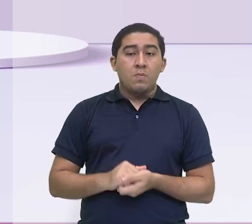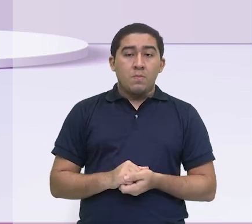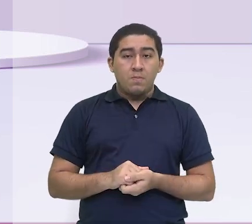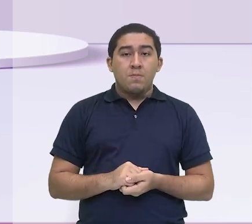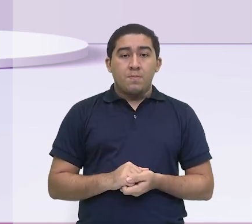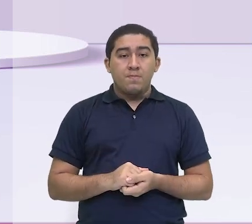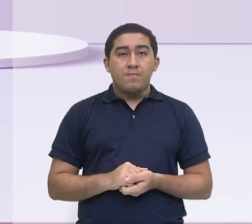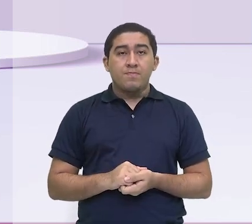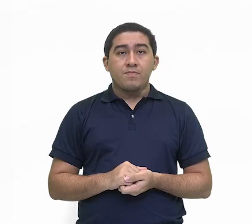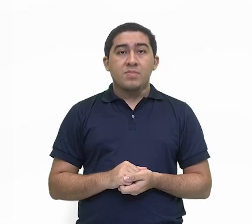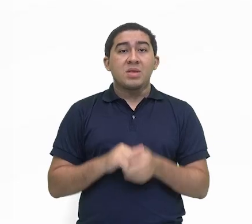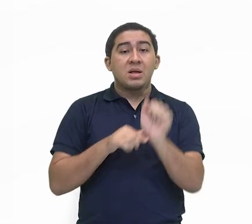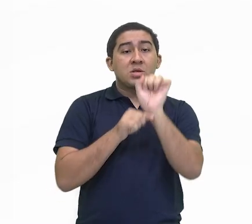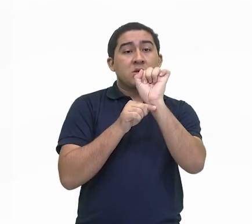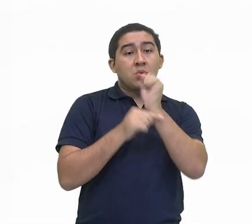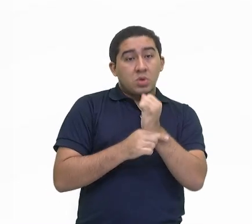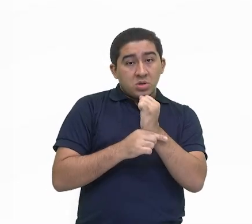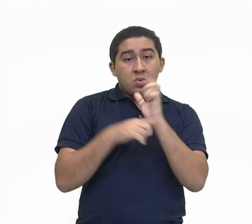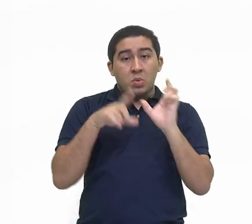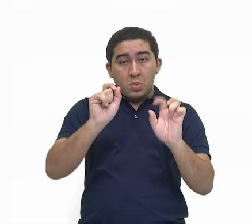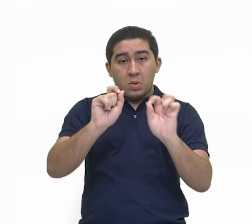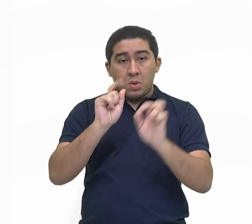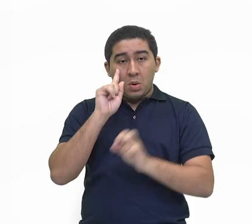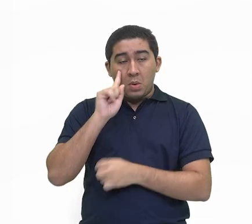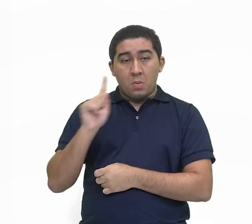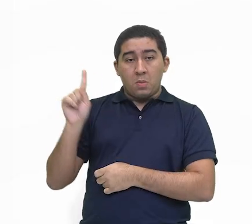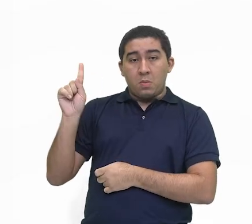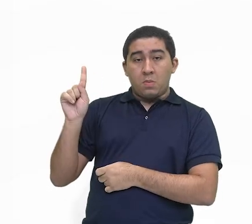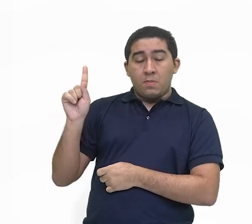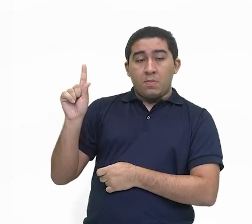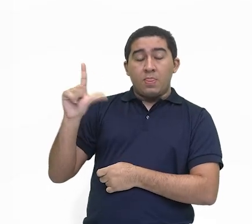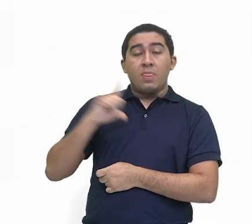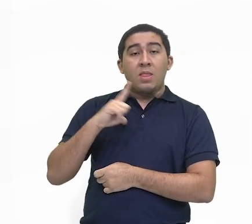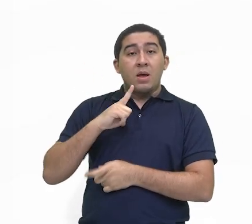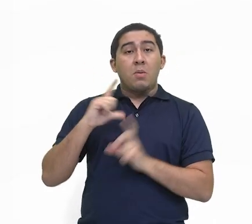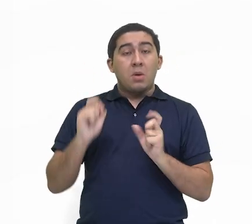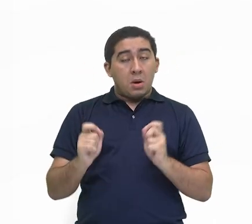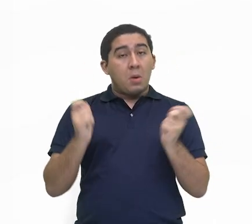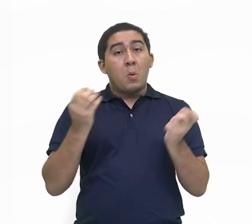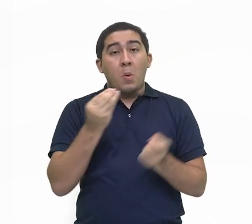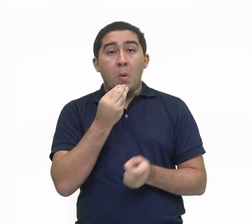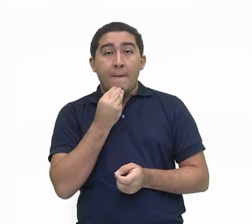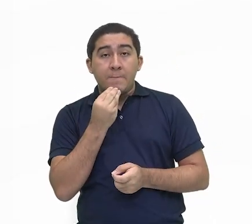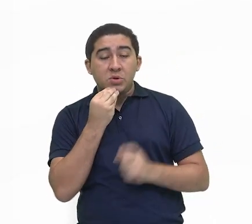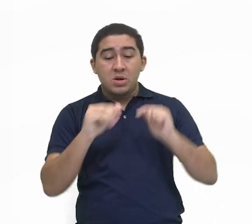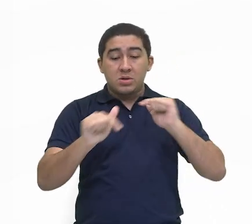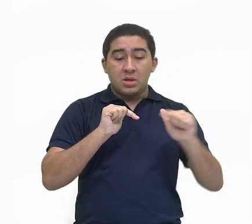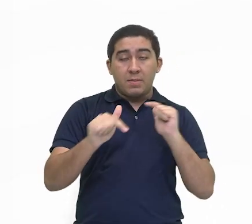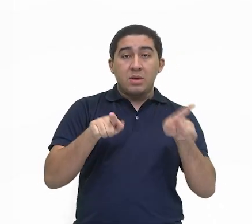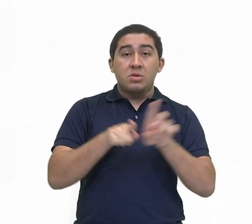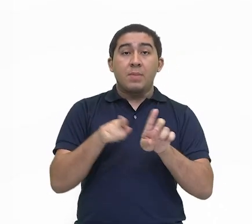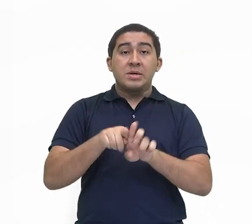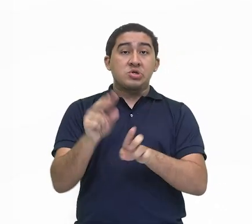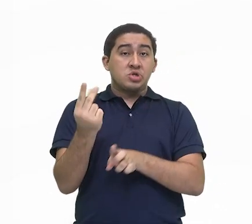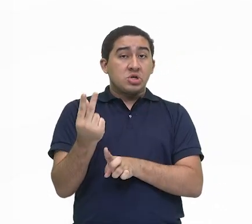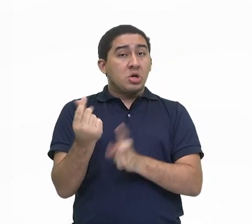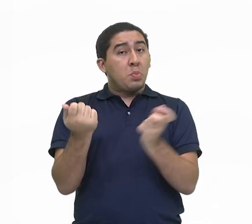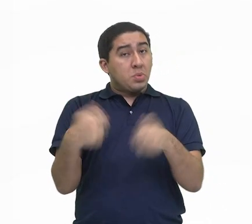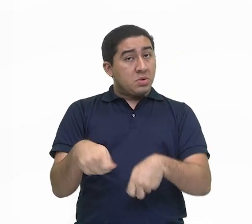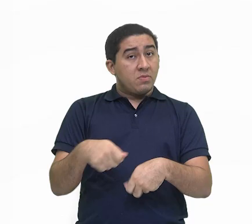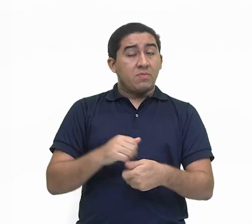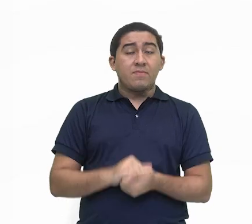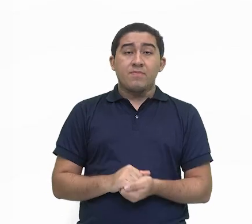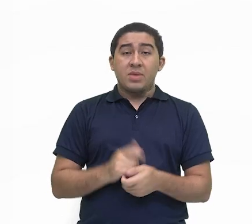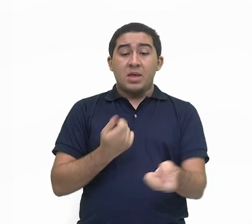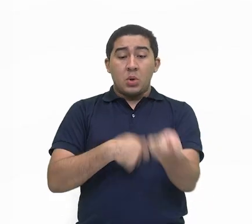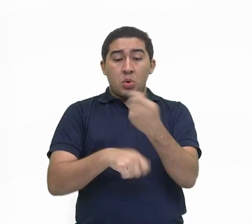Garante o indivíduo acesso a recursos e oportunidade de trabalho. Econômico é dinheiro, né?